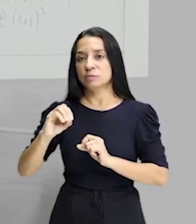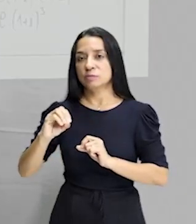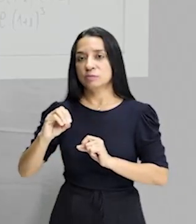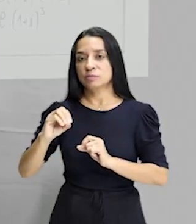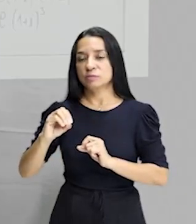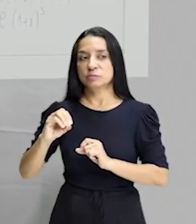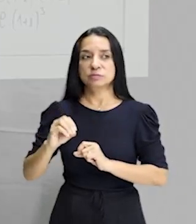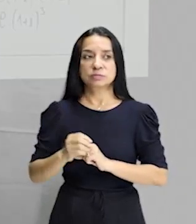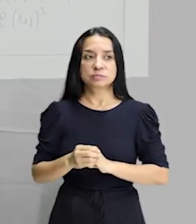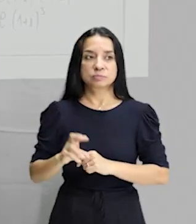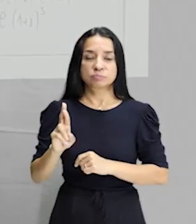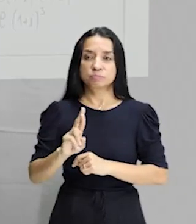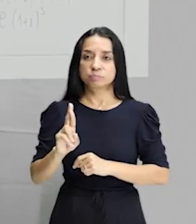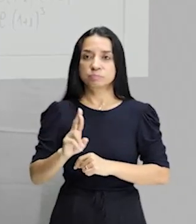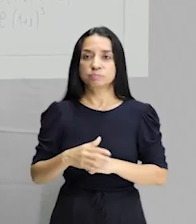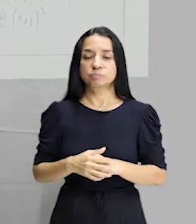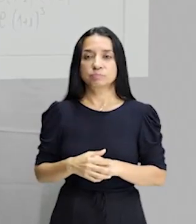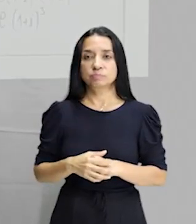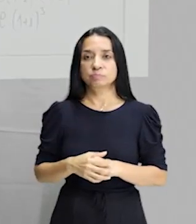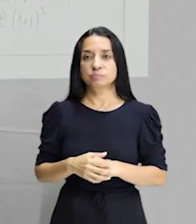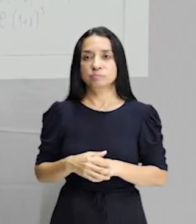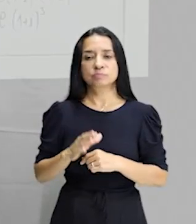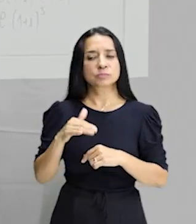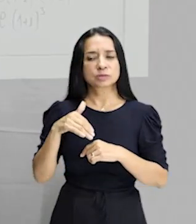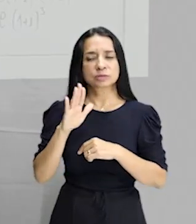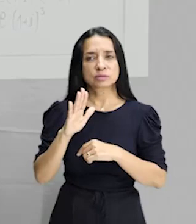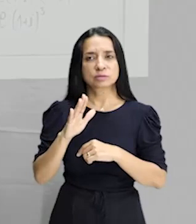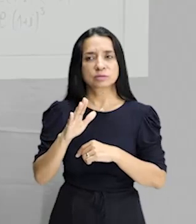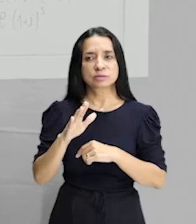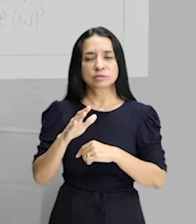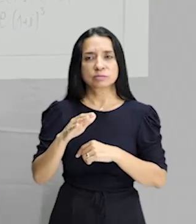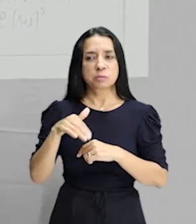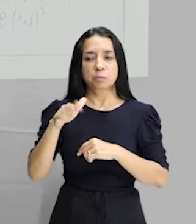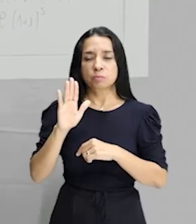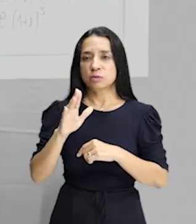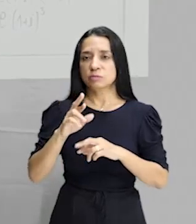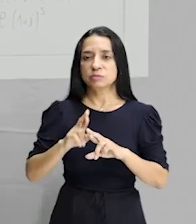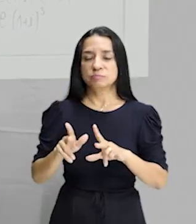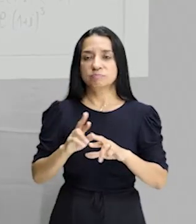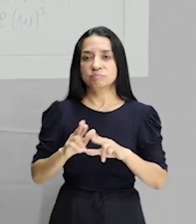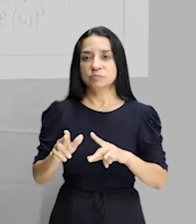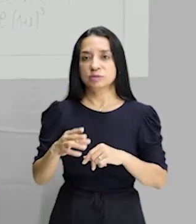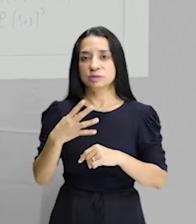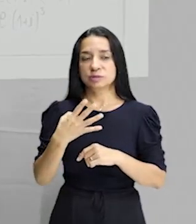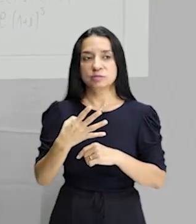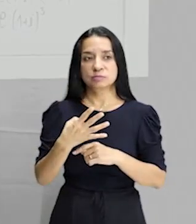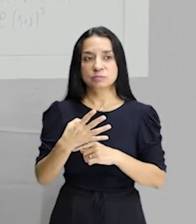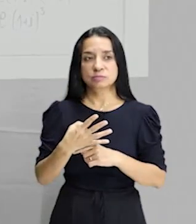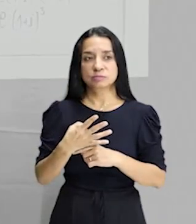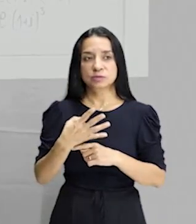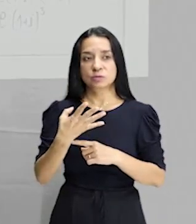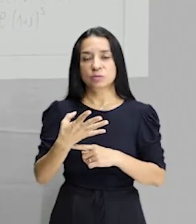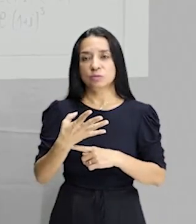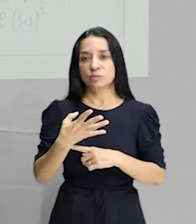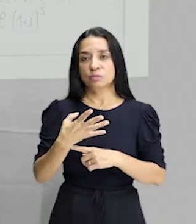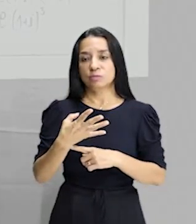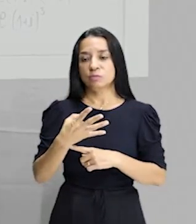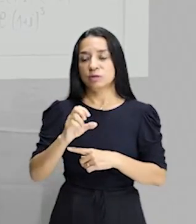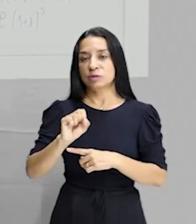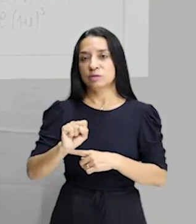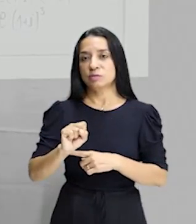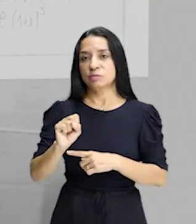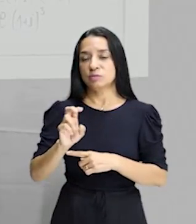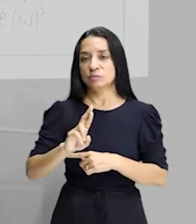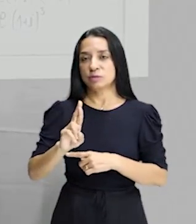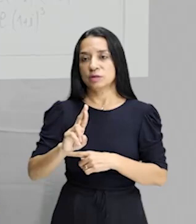42.400 né a gente mudou tão grande a diferença né deu uma diferença de 48 reais e 32